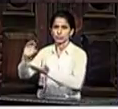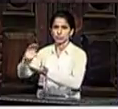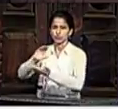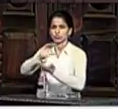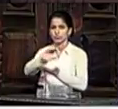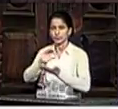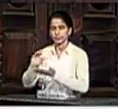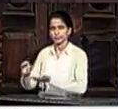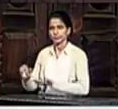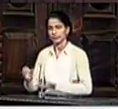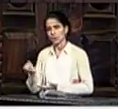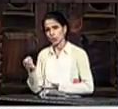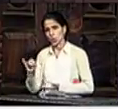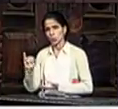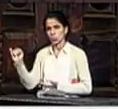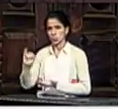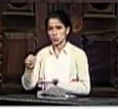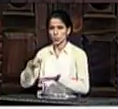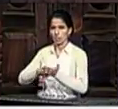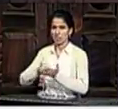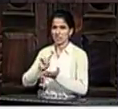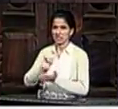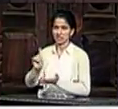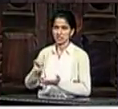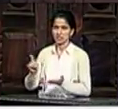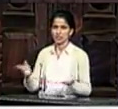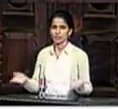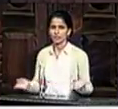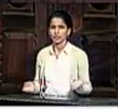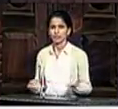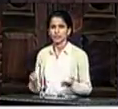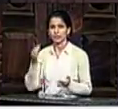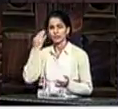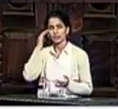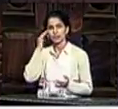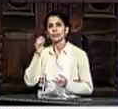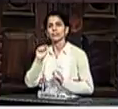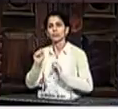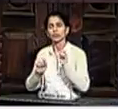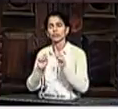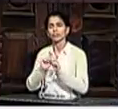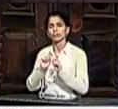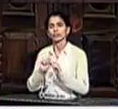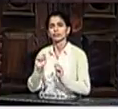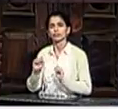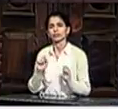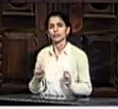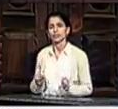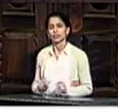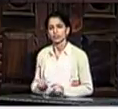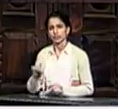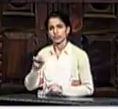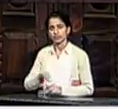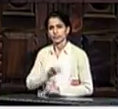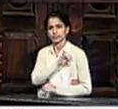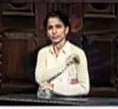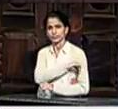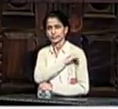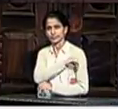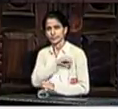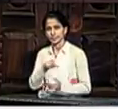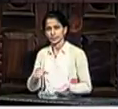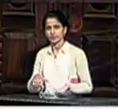ou da isenção fiscal, nós temos que entender o que foi feito. O Rio de Janeiro